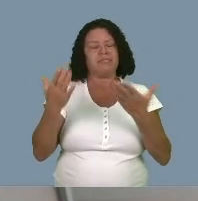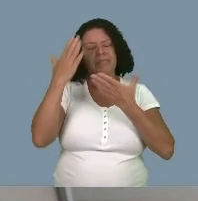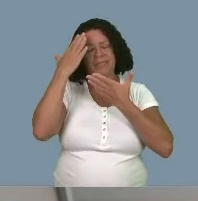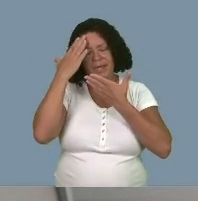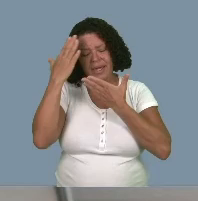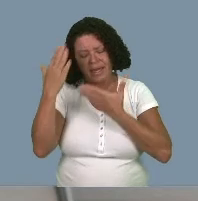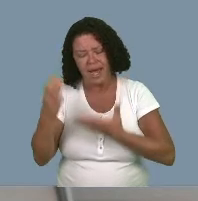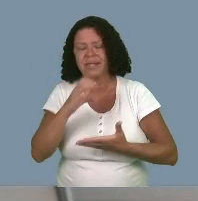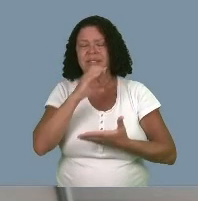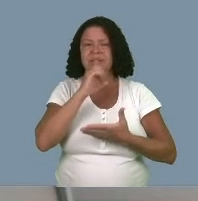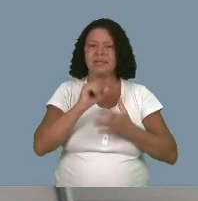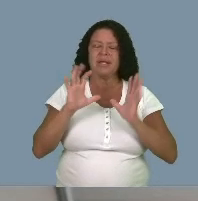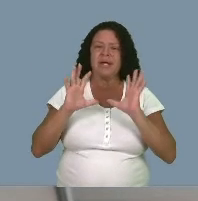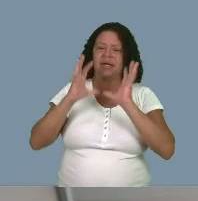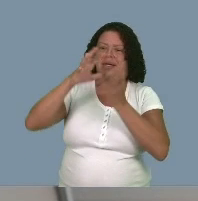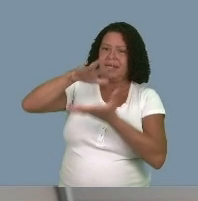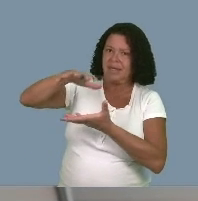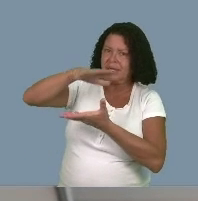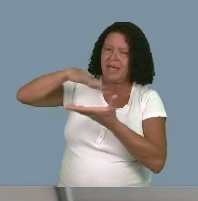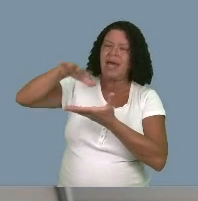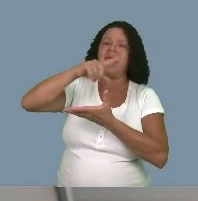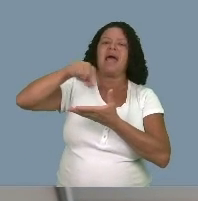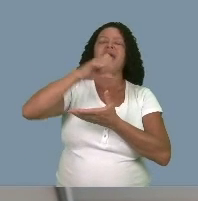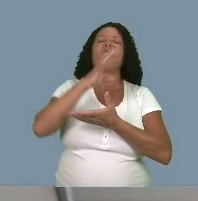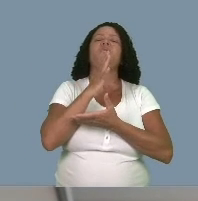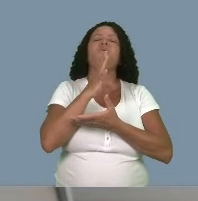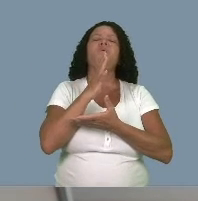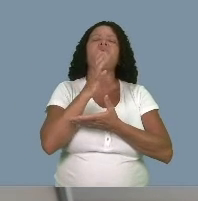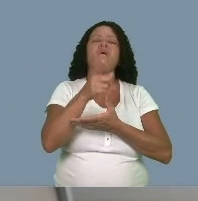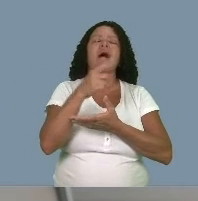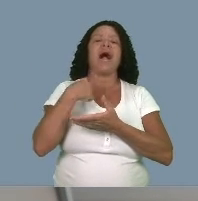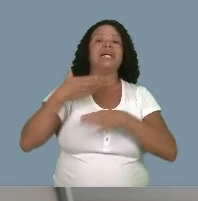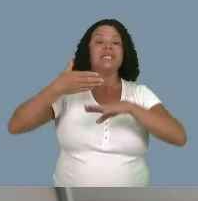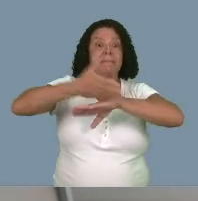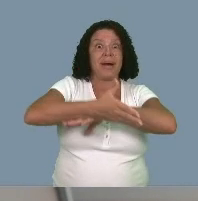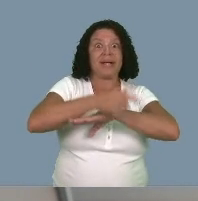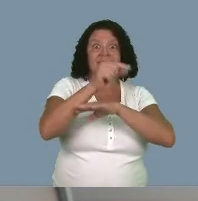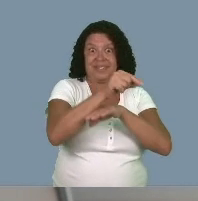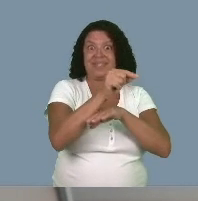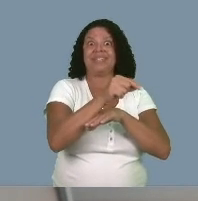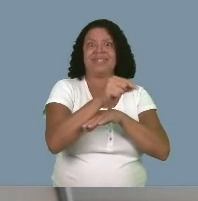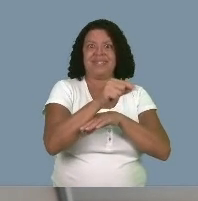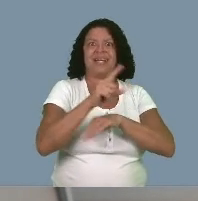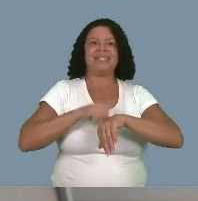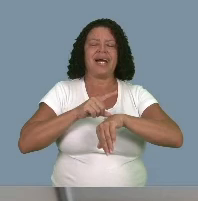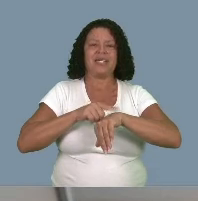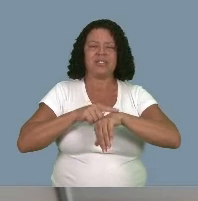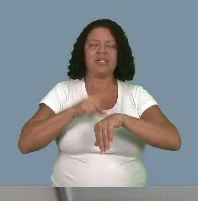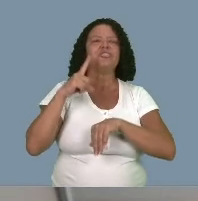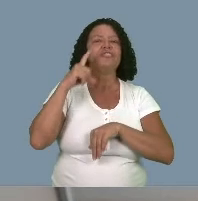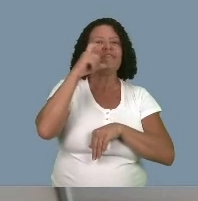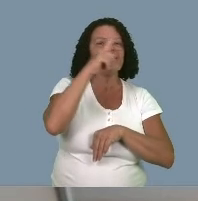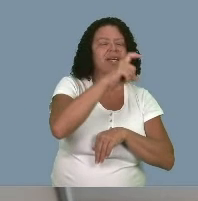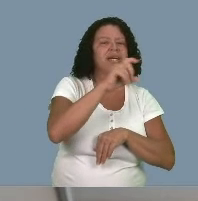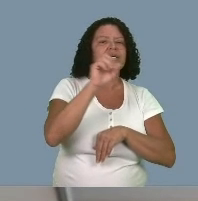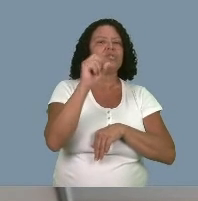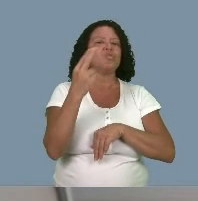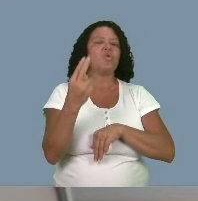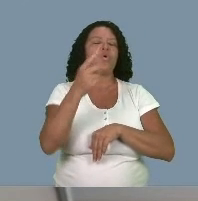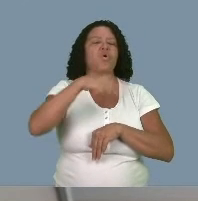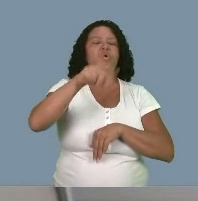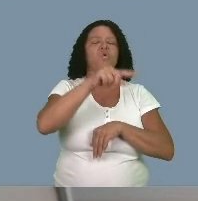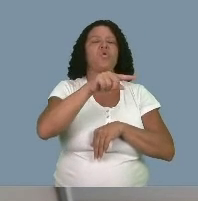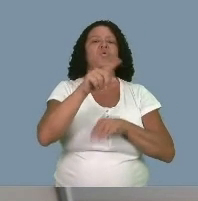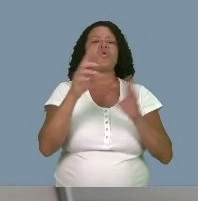de Menezes e a sua falange falando, com o ensejo de participar das horas difíceis do que estarão